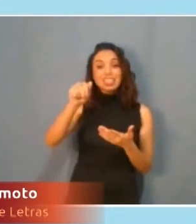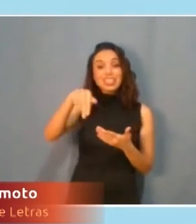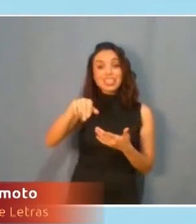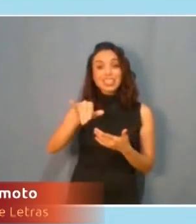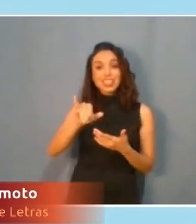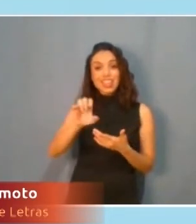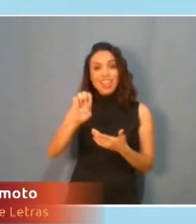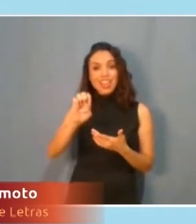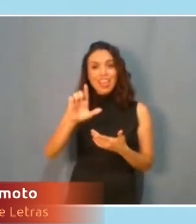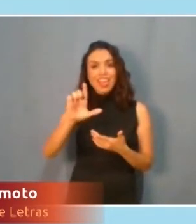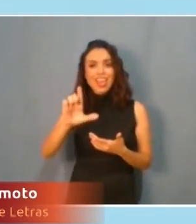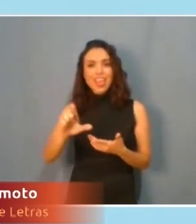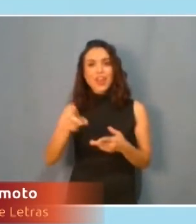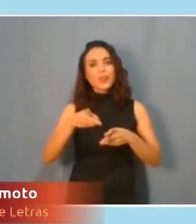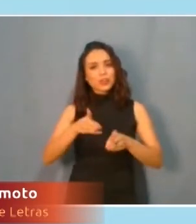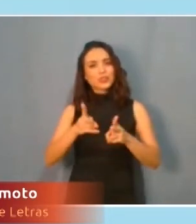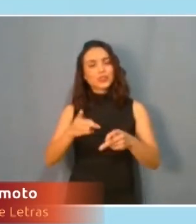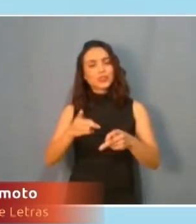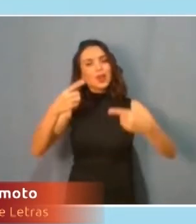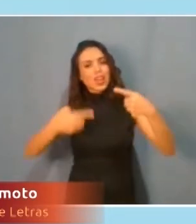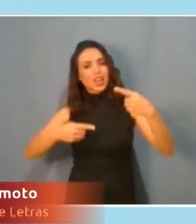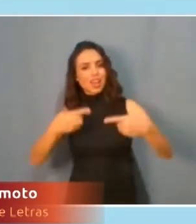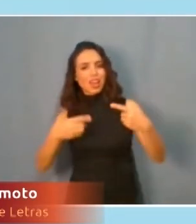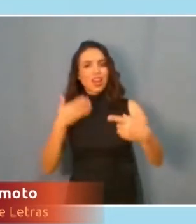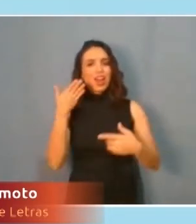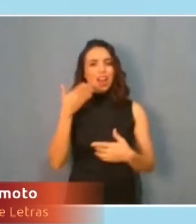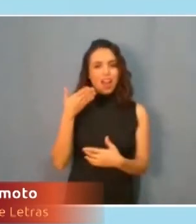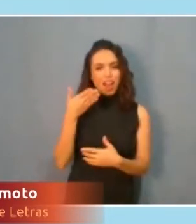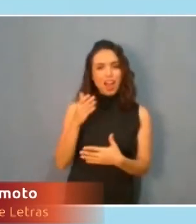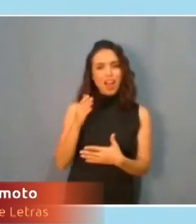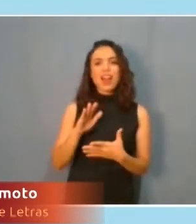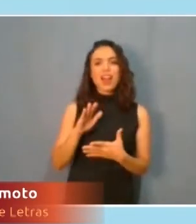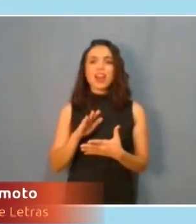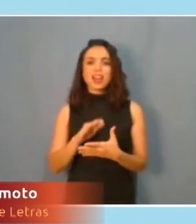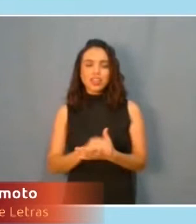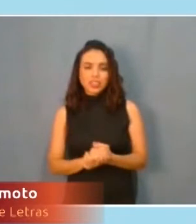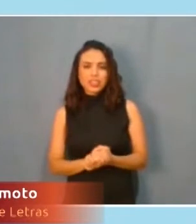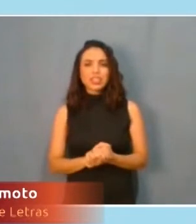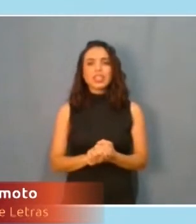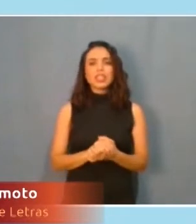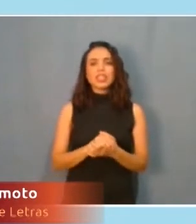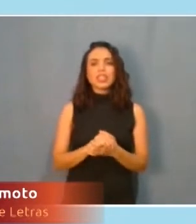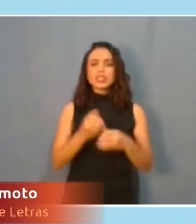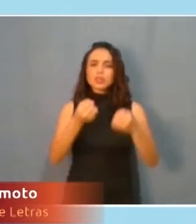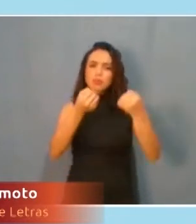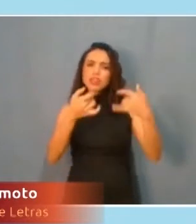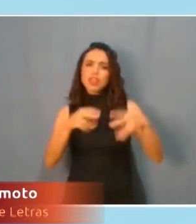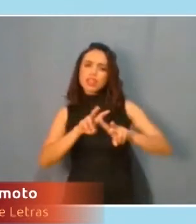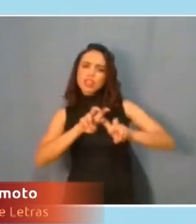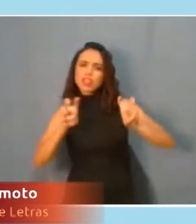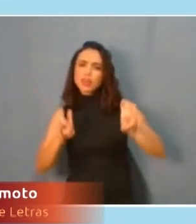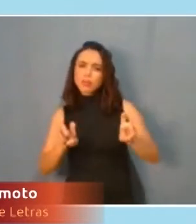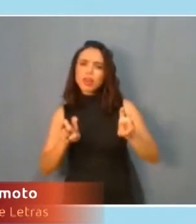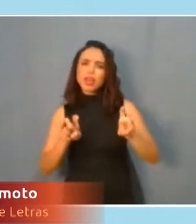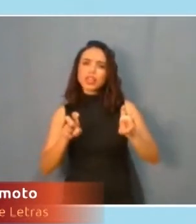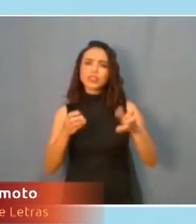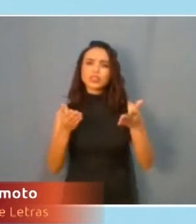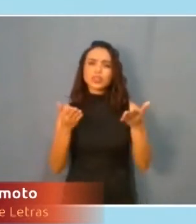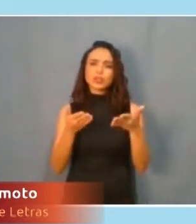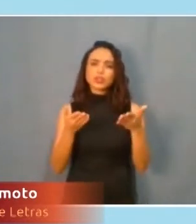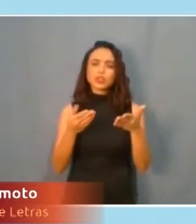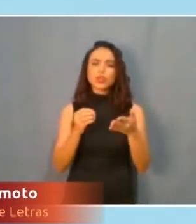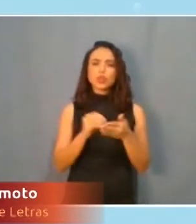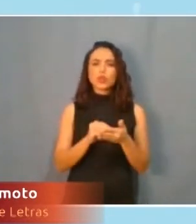né, de insegurança alimentar, né, de alimentação adequada ou não, e sobre outras temáticas também. Então, queria sua última fala nesse